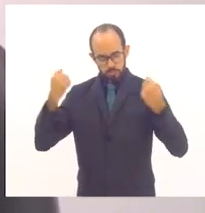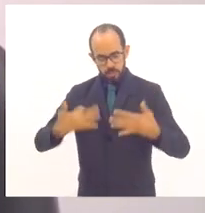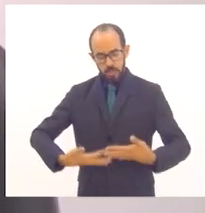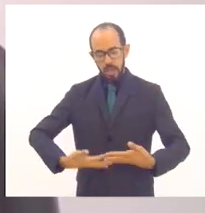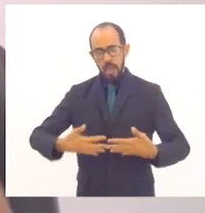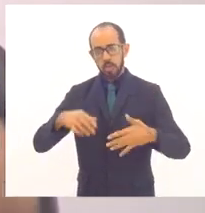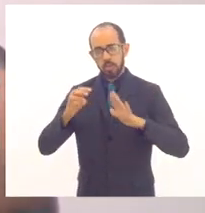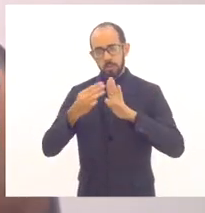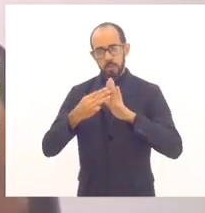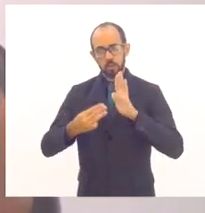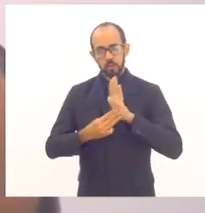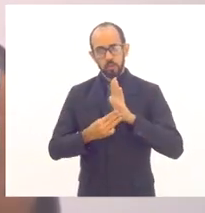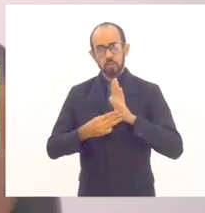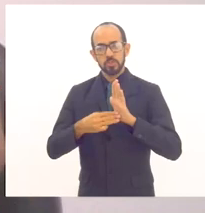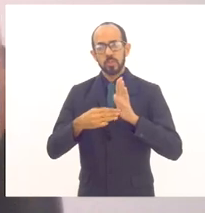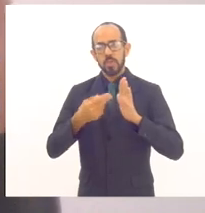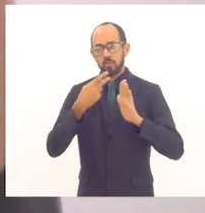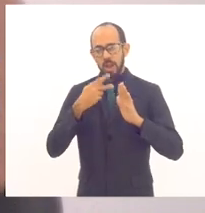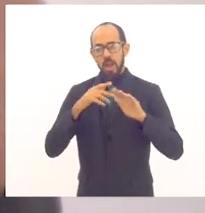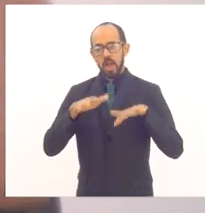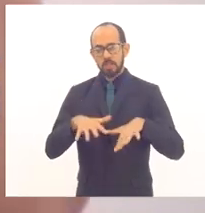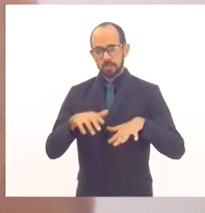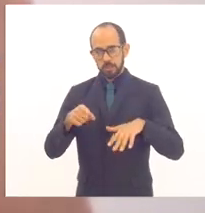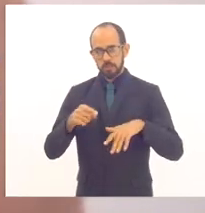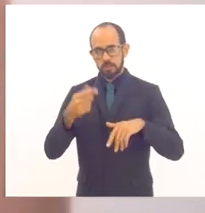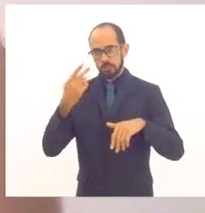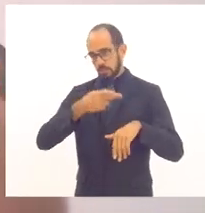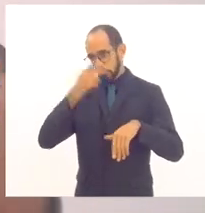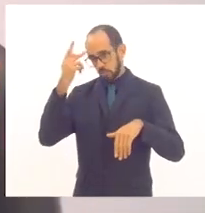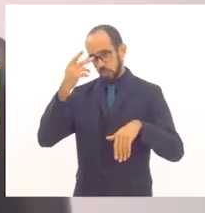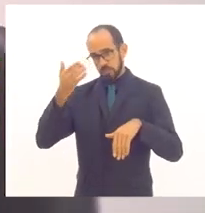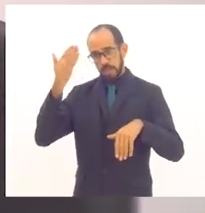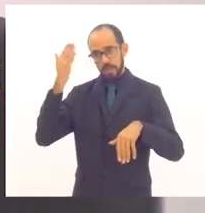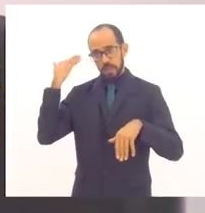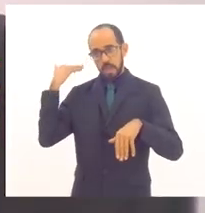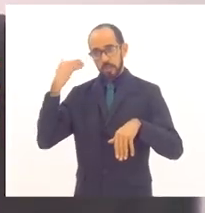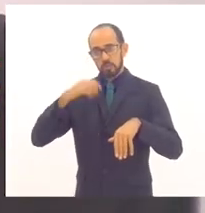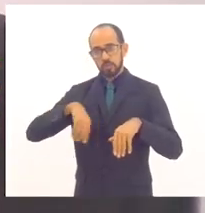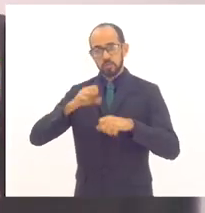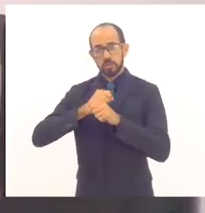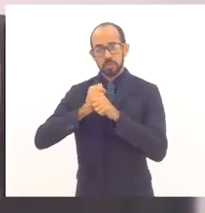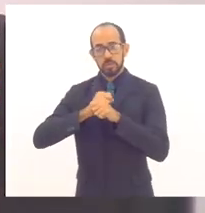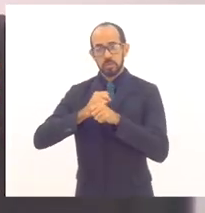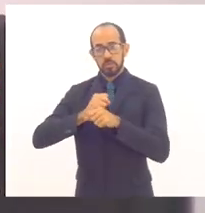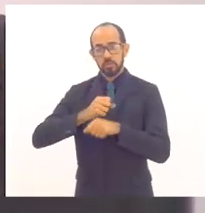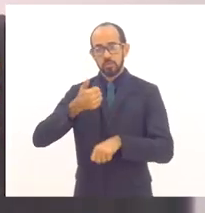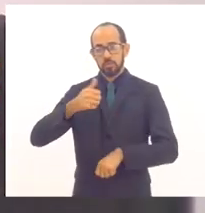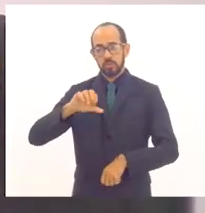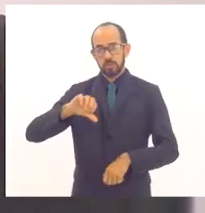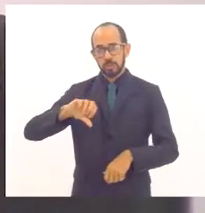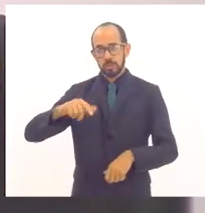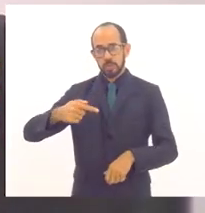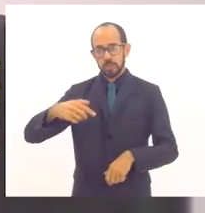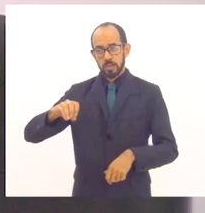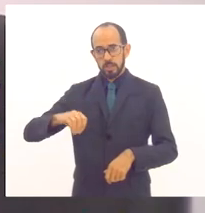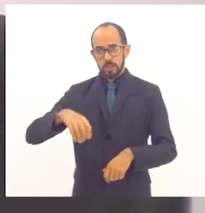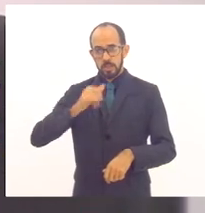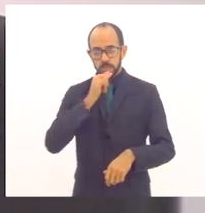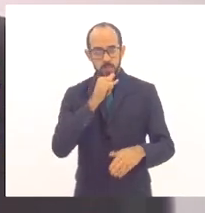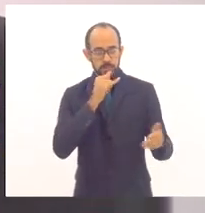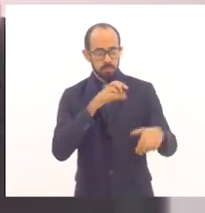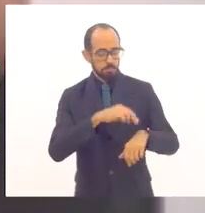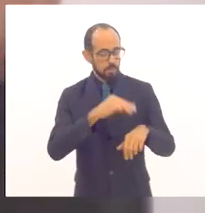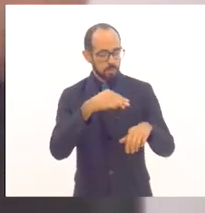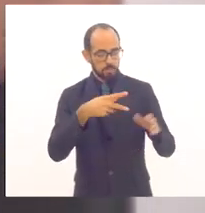metodologia coloca e o que as pessoas nos anos 70 pensaram, quem estuda patrimônio cultural e material, como o mestre Paulão,